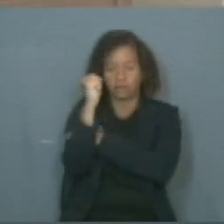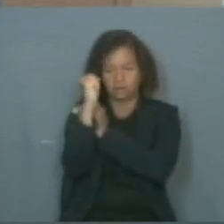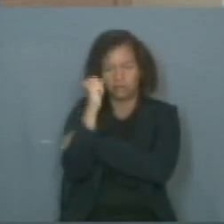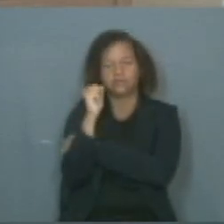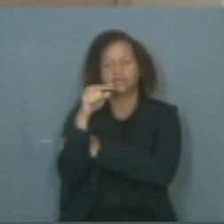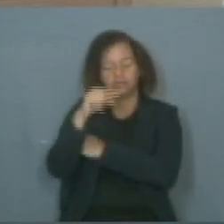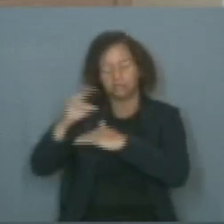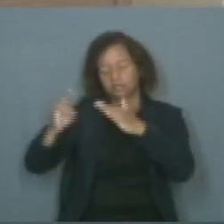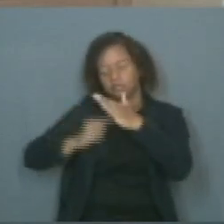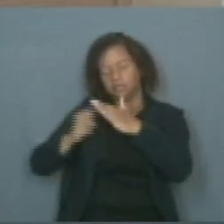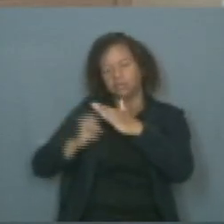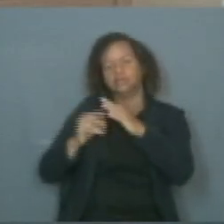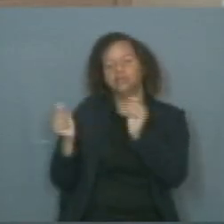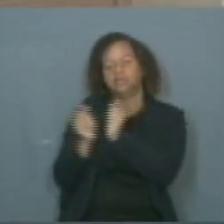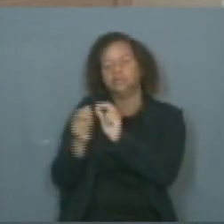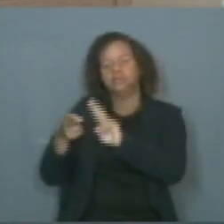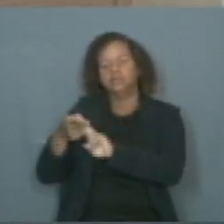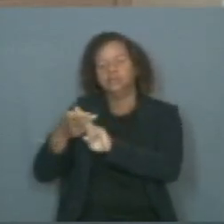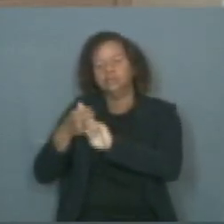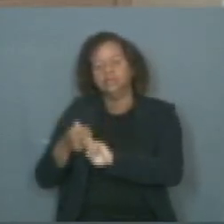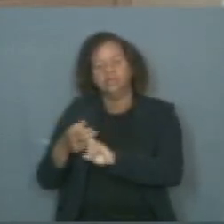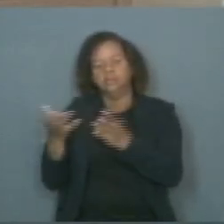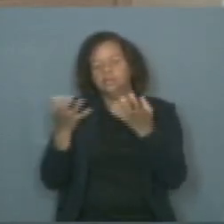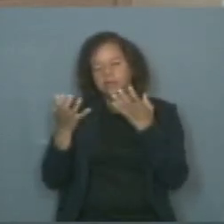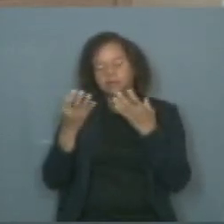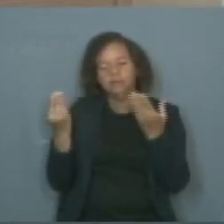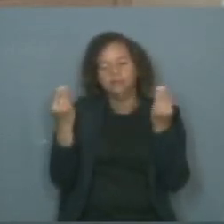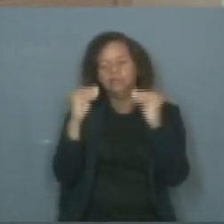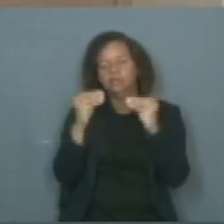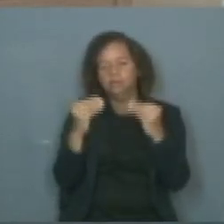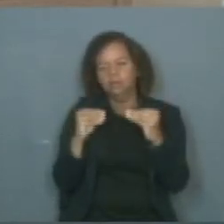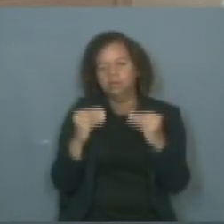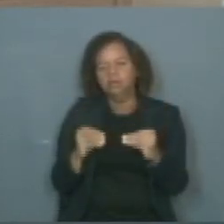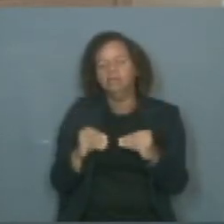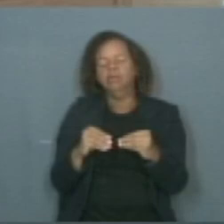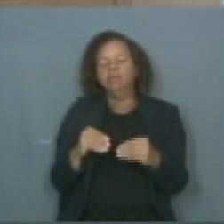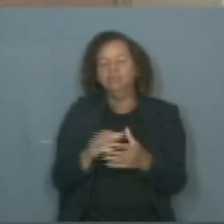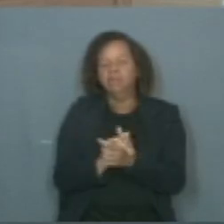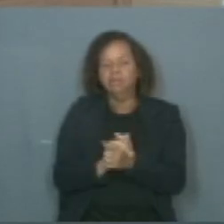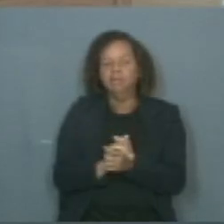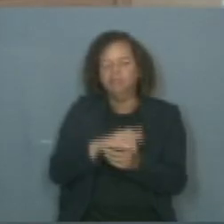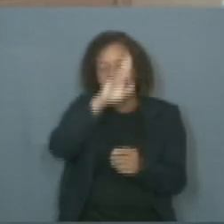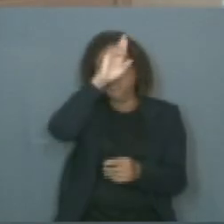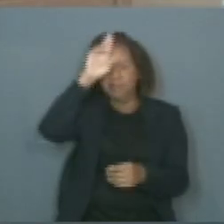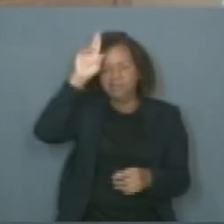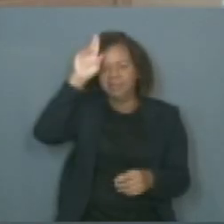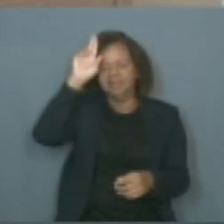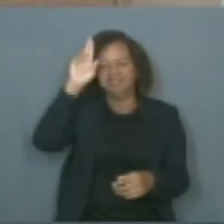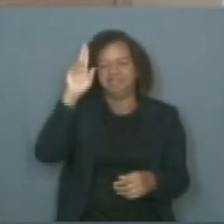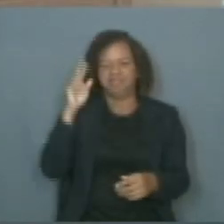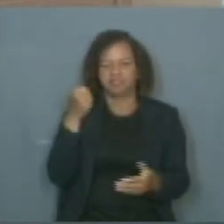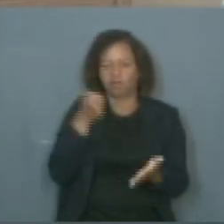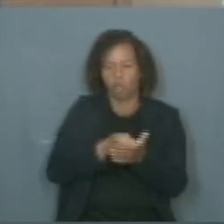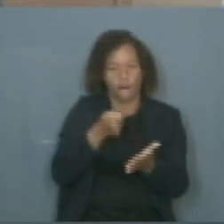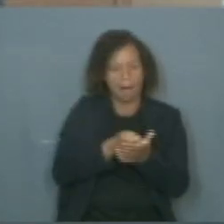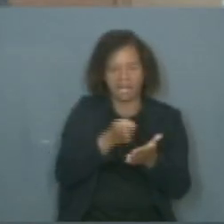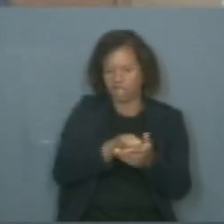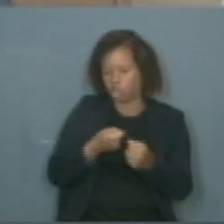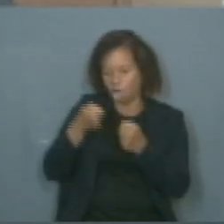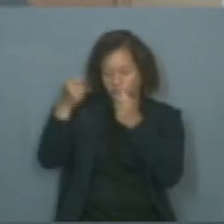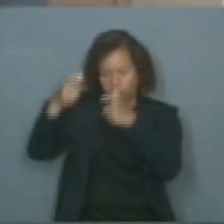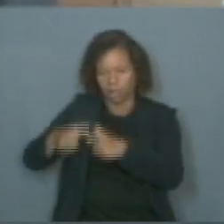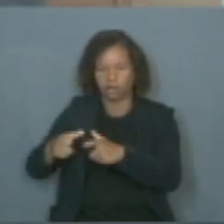essas instituições pelo SUS, e não do jeito que está querendo ser colocado aqui, para colocar usuários de maneira compulsória dentro de um